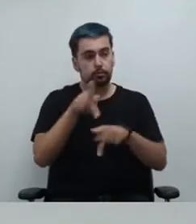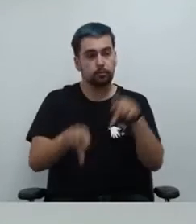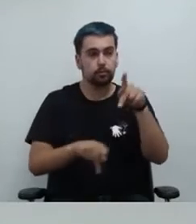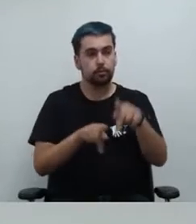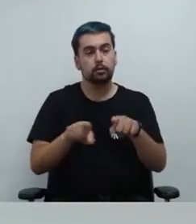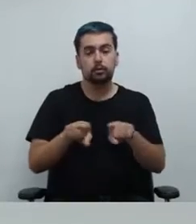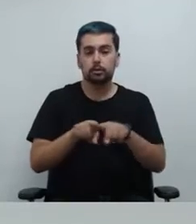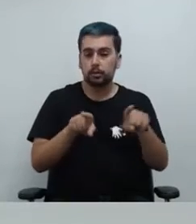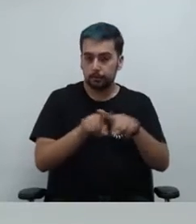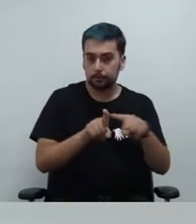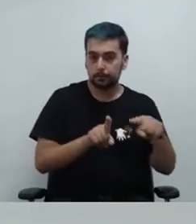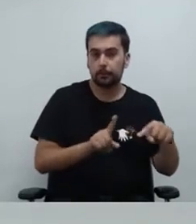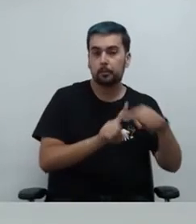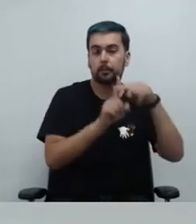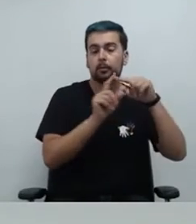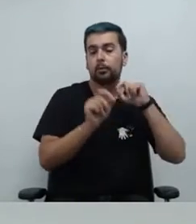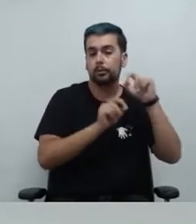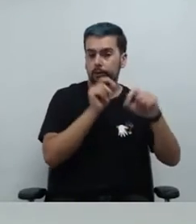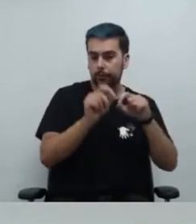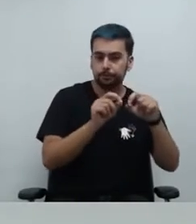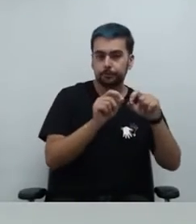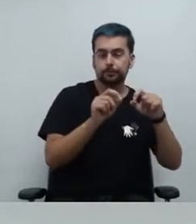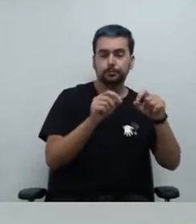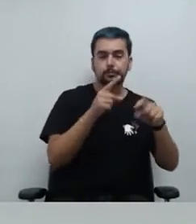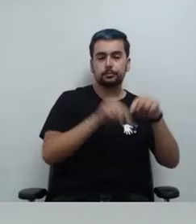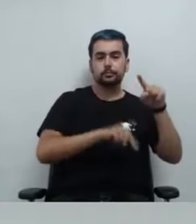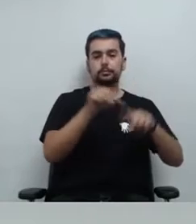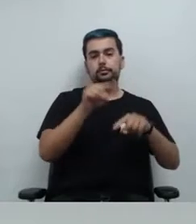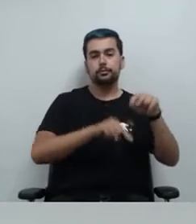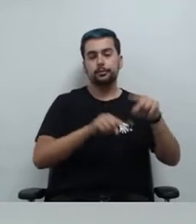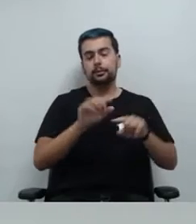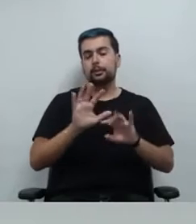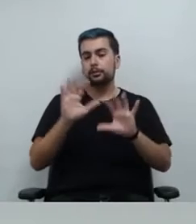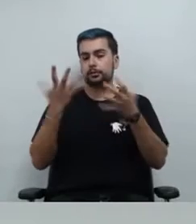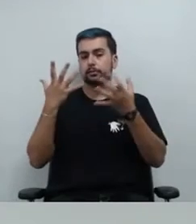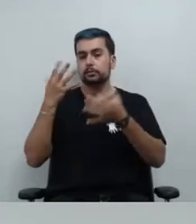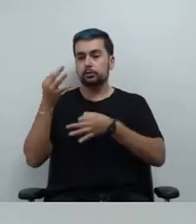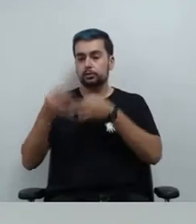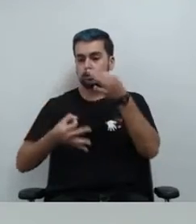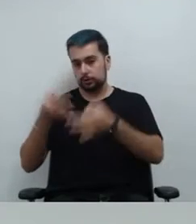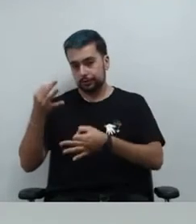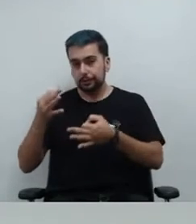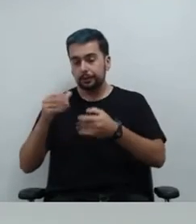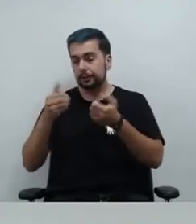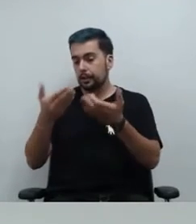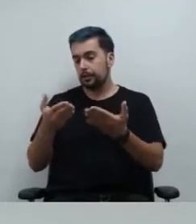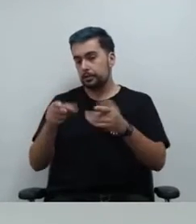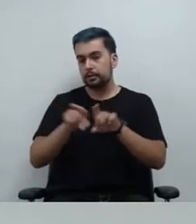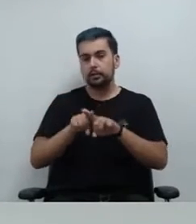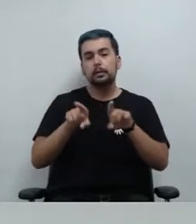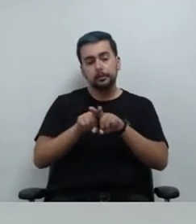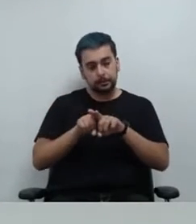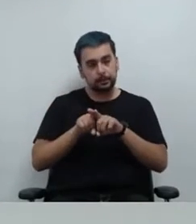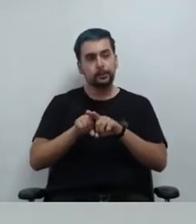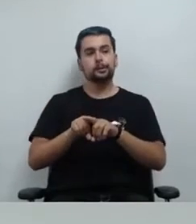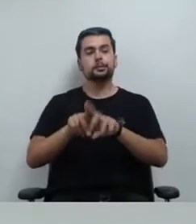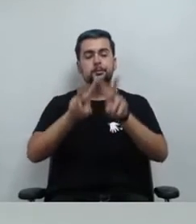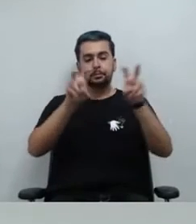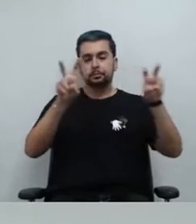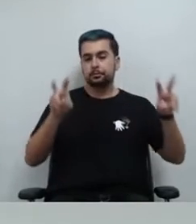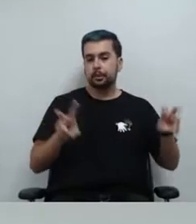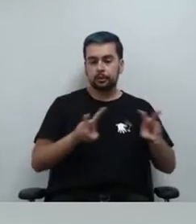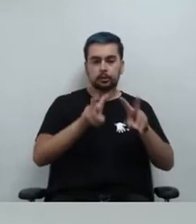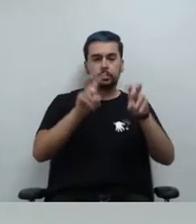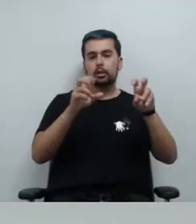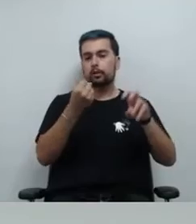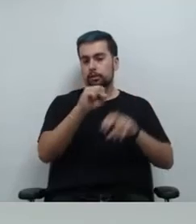nos equipamentos da assistência social, a incidência extrajudicial e judicial em diversas temáticas, nos 88